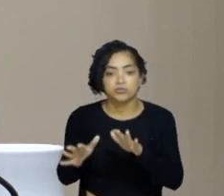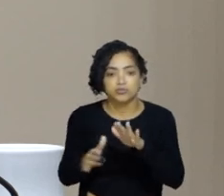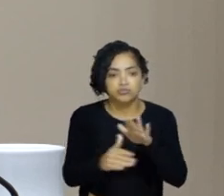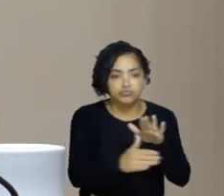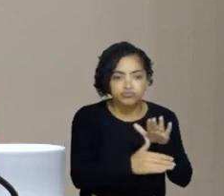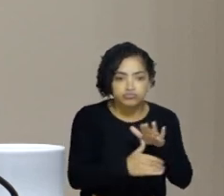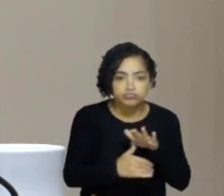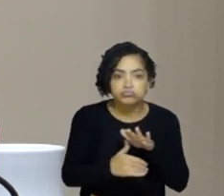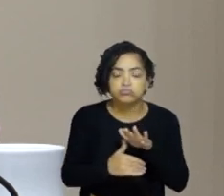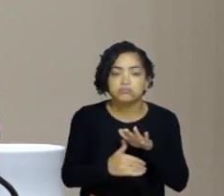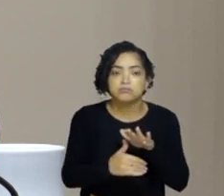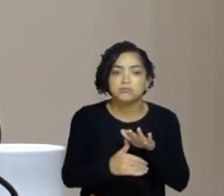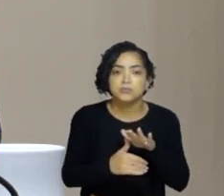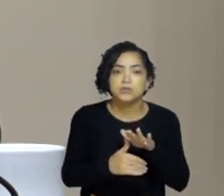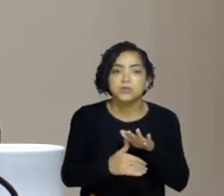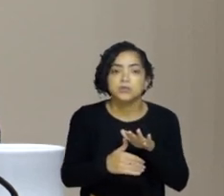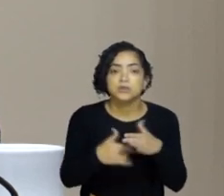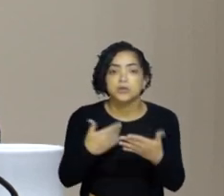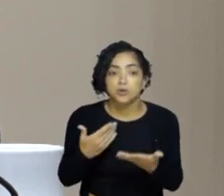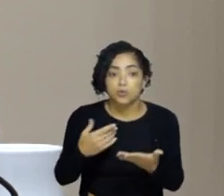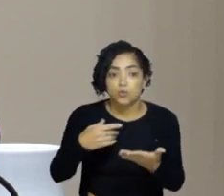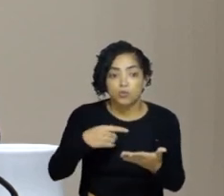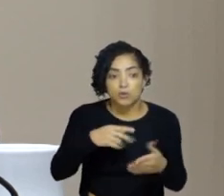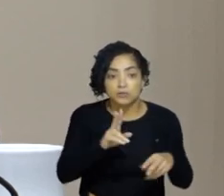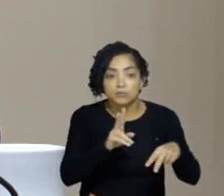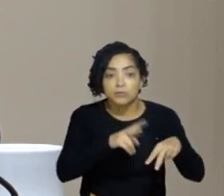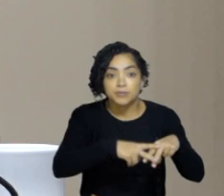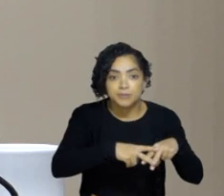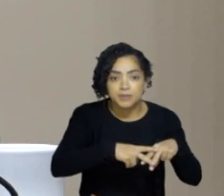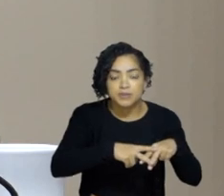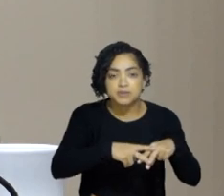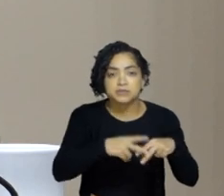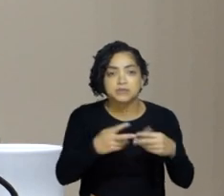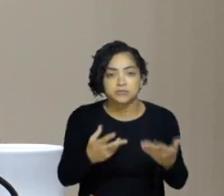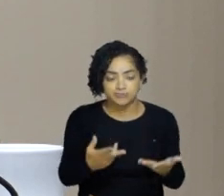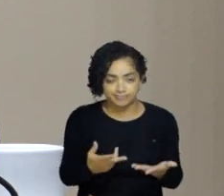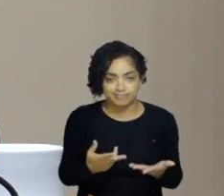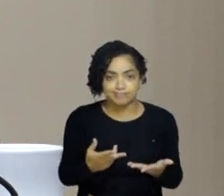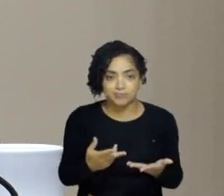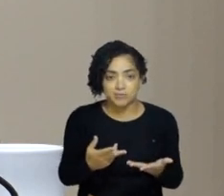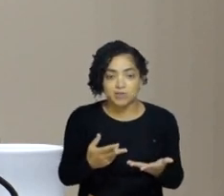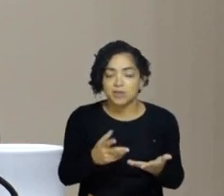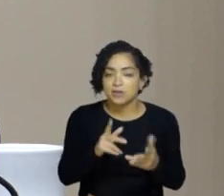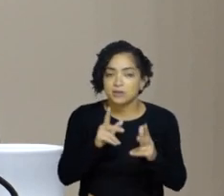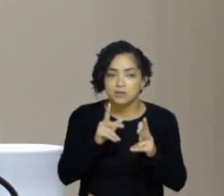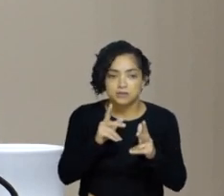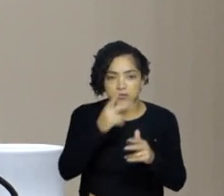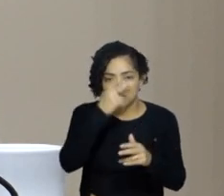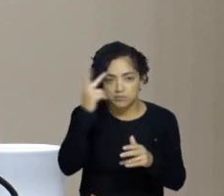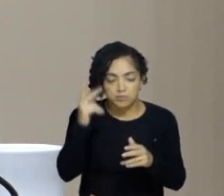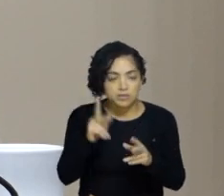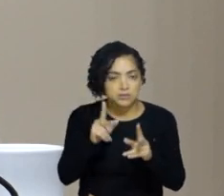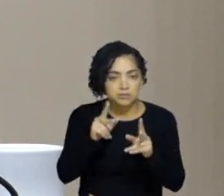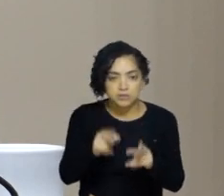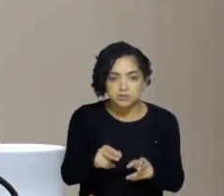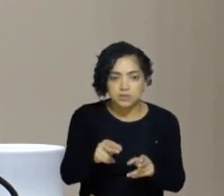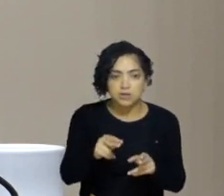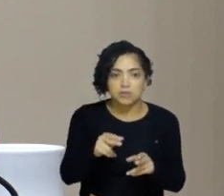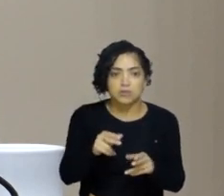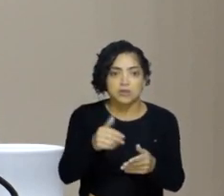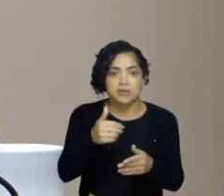quando forem presos, vão ver que é os mesmos, tem 10,